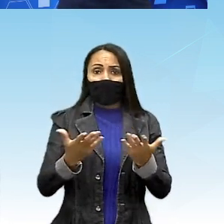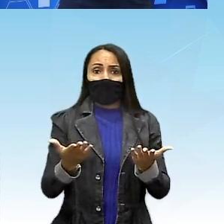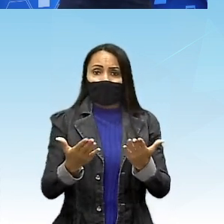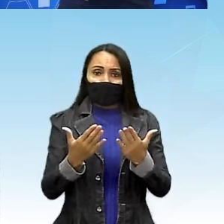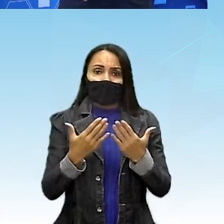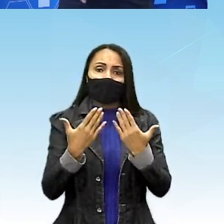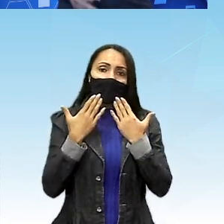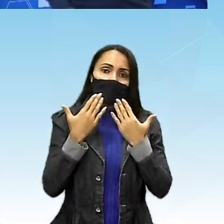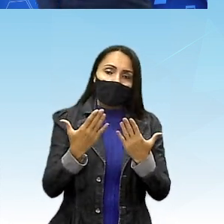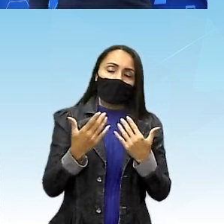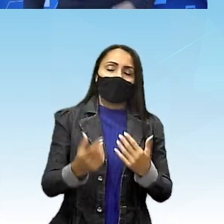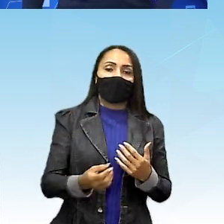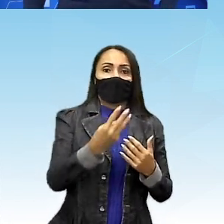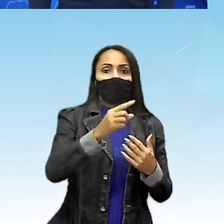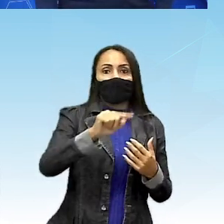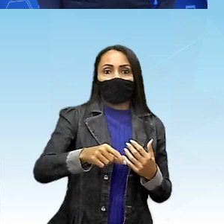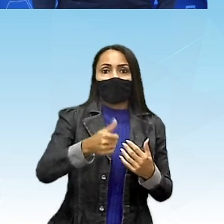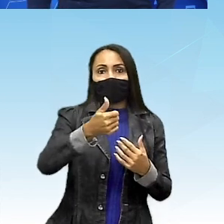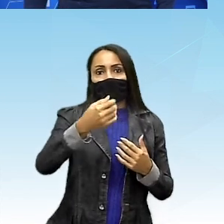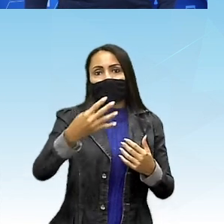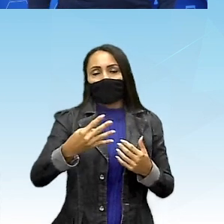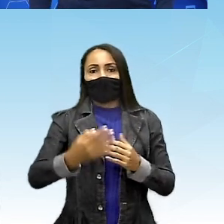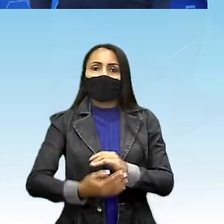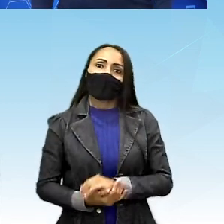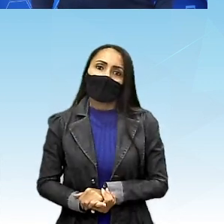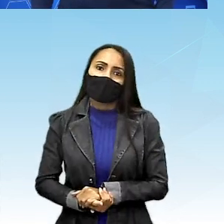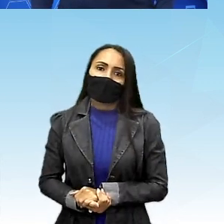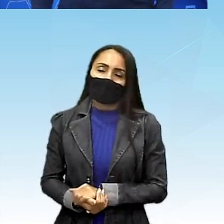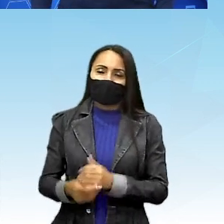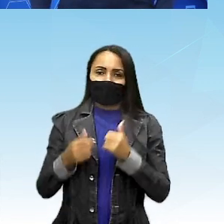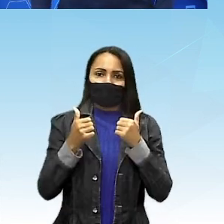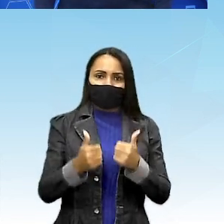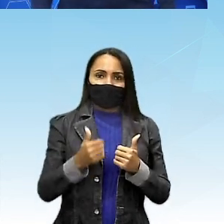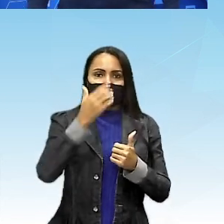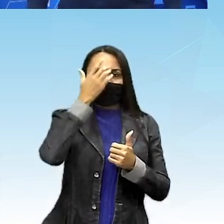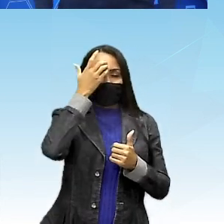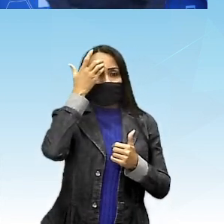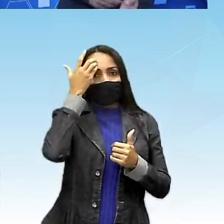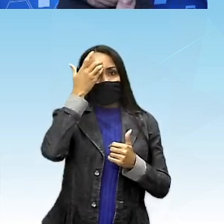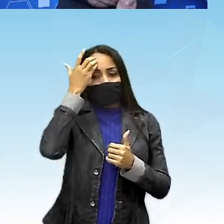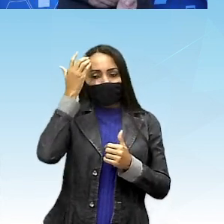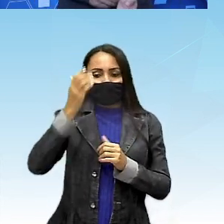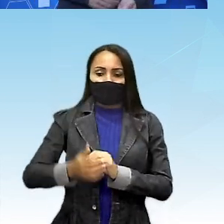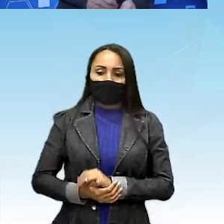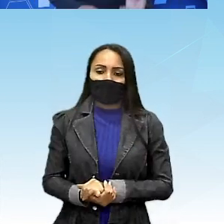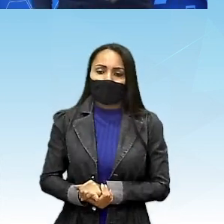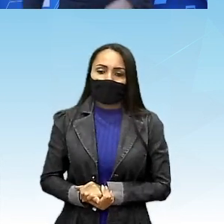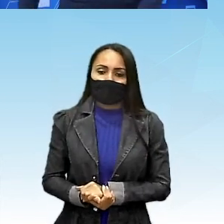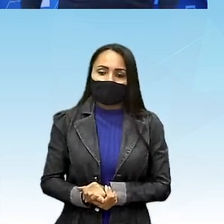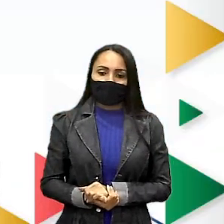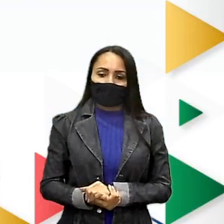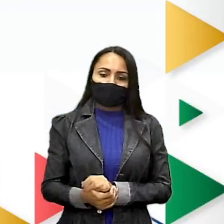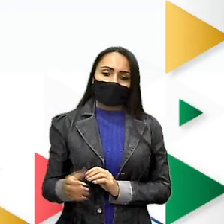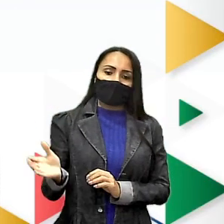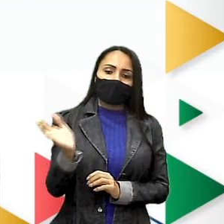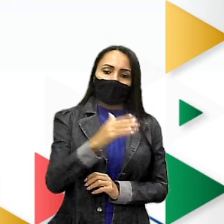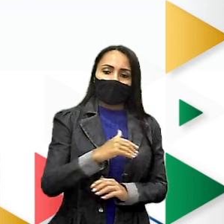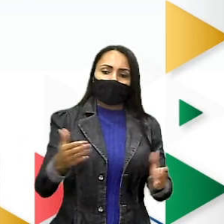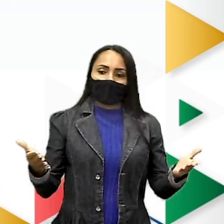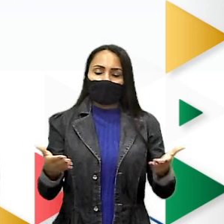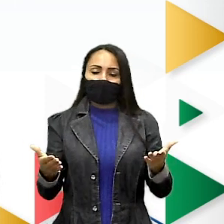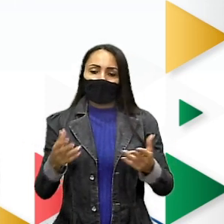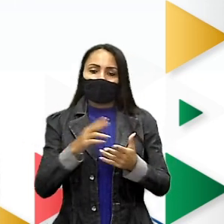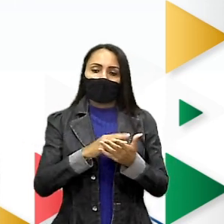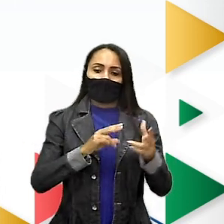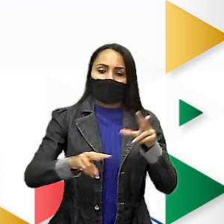a aproximação, tá? Porque a nossa videoaula vai ter muita. Beleza? Então, já atrapalhei demais nossa videoaula. Vamos lá para a gente